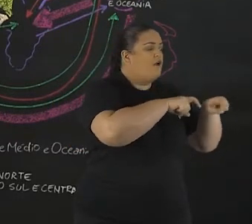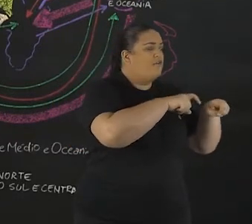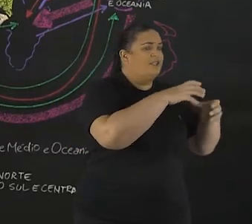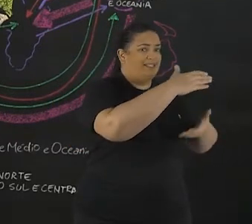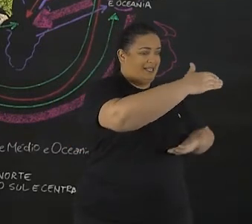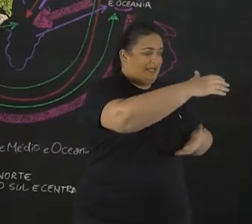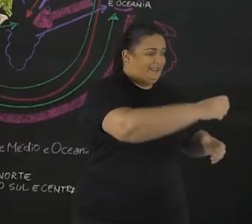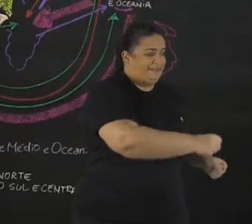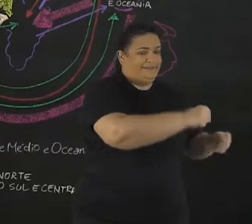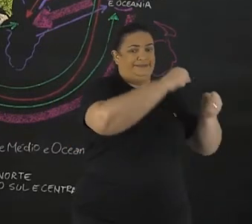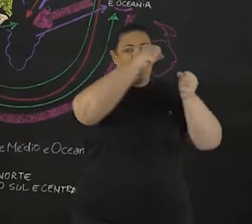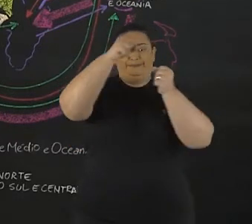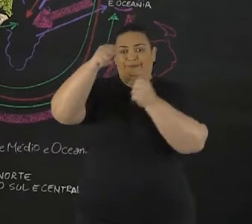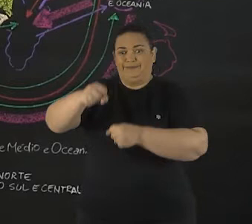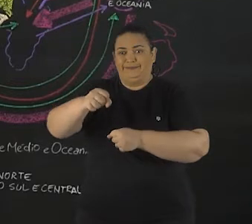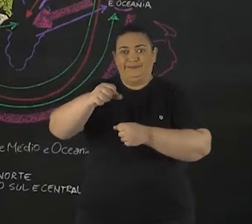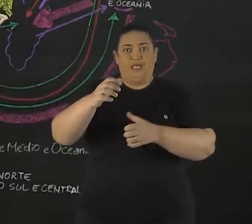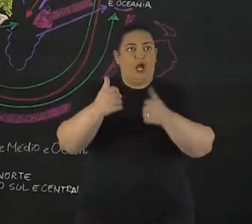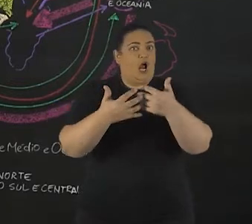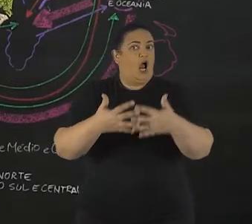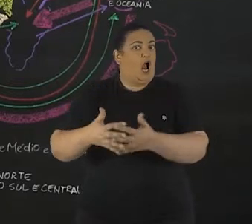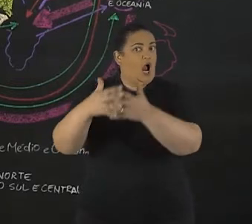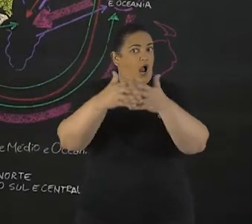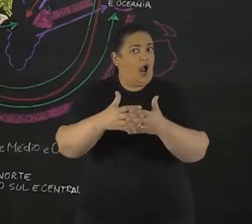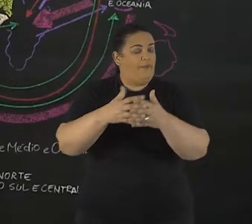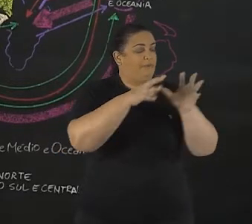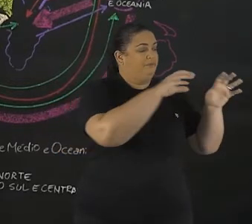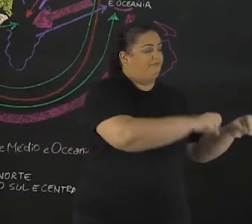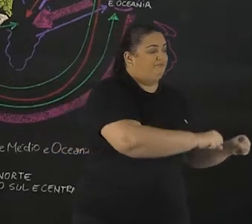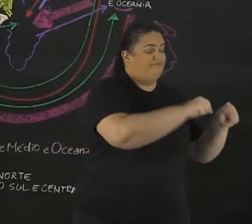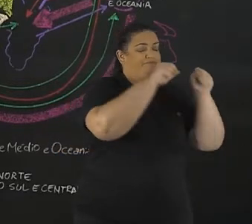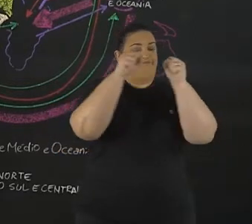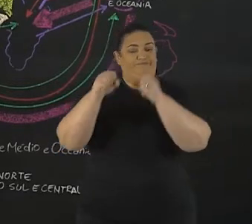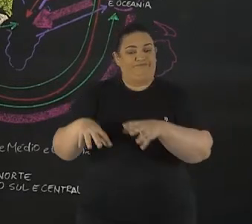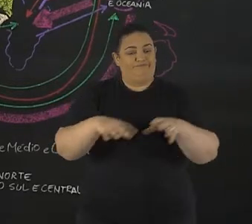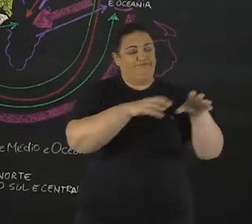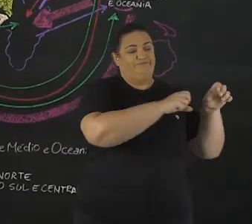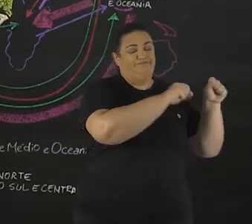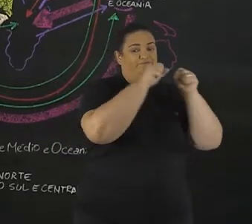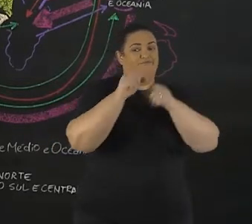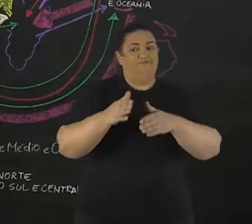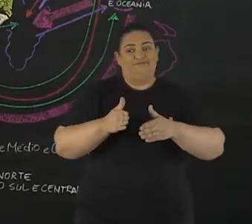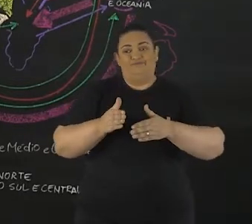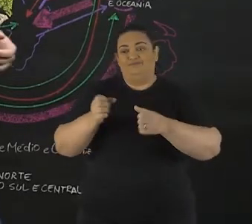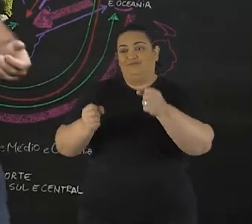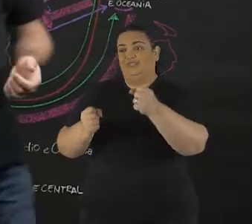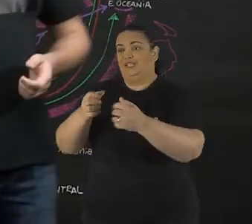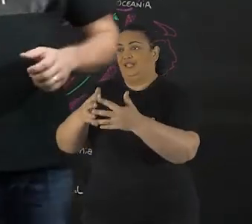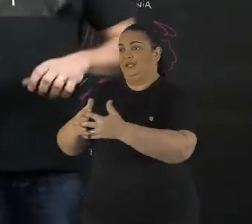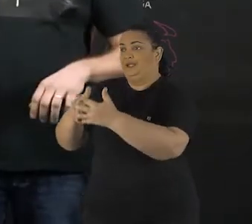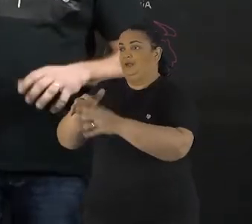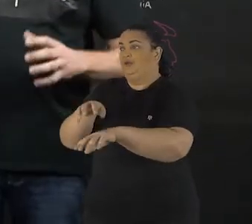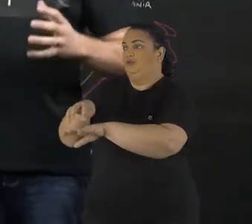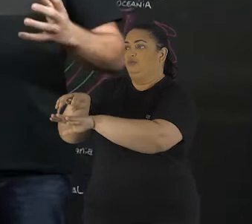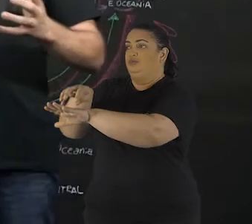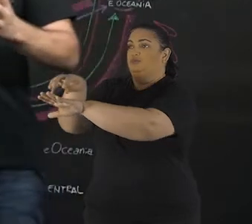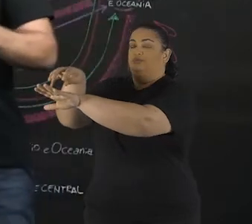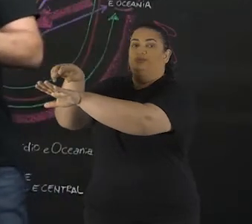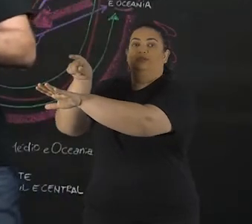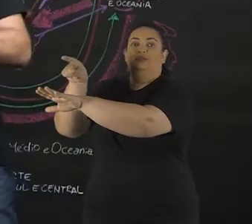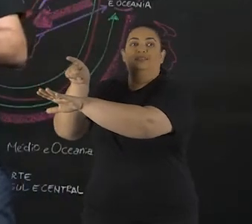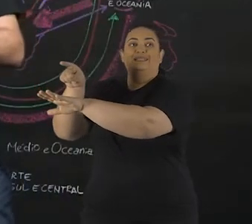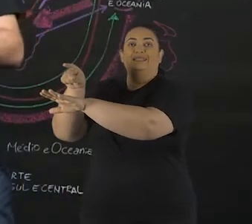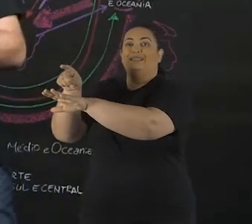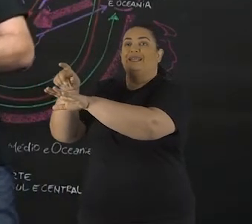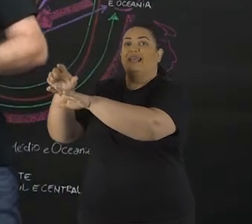fazenda, pegavam sacos de cafés, colocavam em cima do caminhão, que levava até o navio. E no navio, pegavam